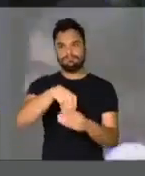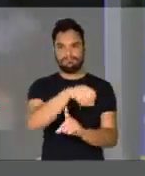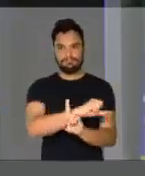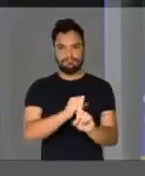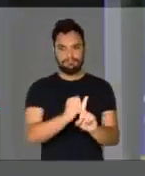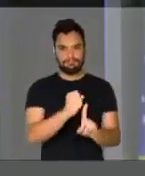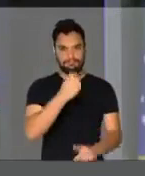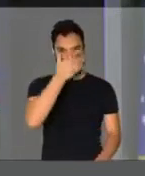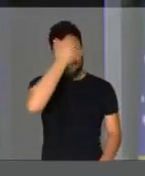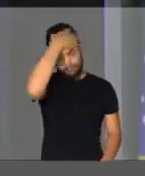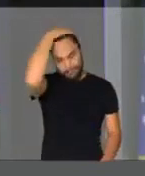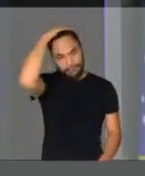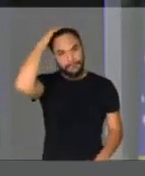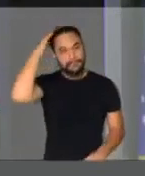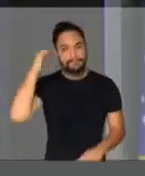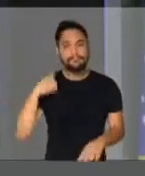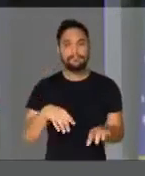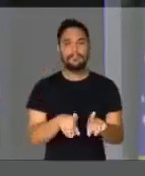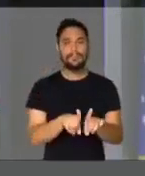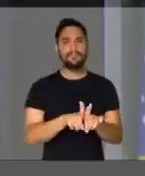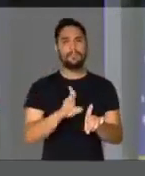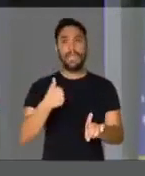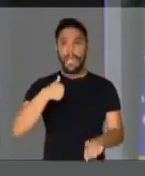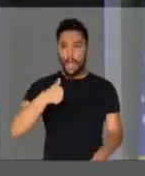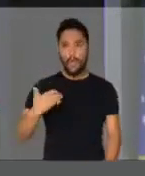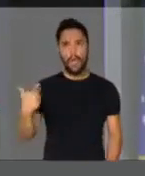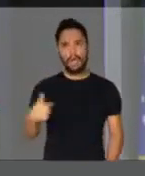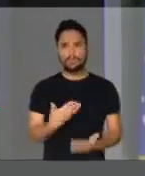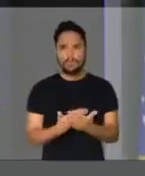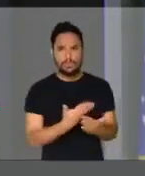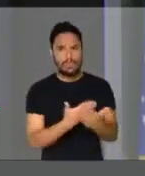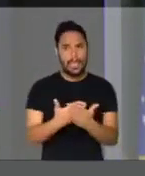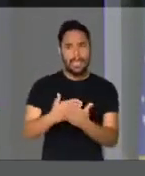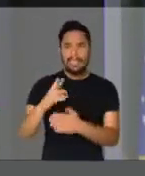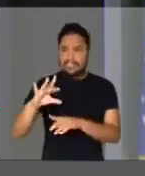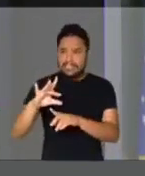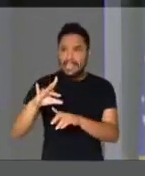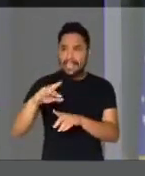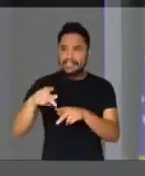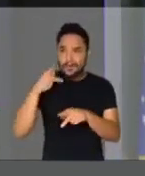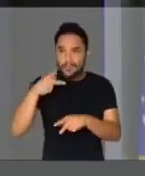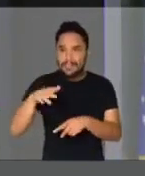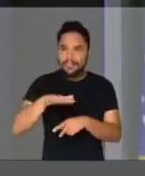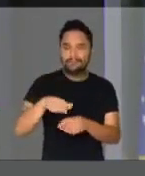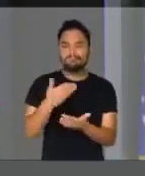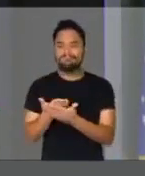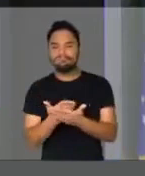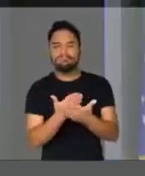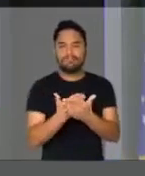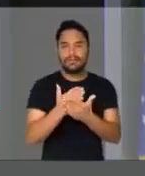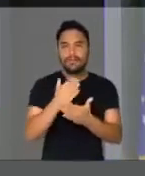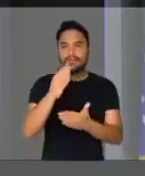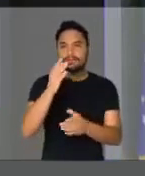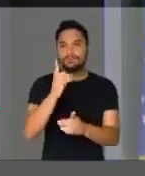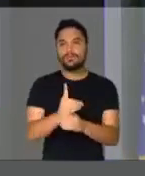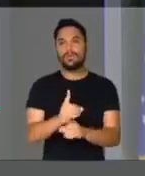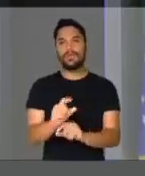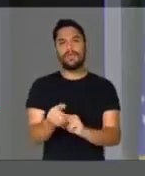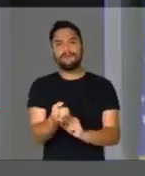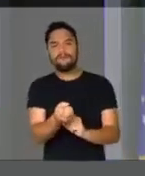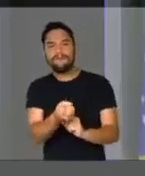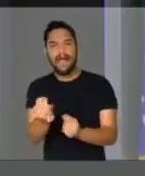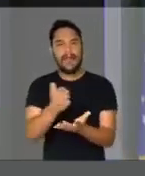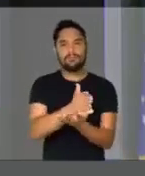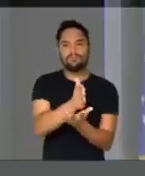sociais. Foi estudando, senhor presidente, as ciências políticas que me surpreendi com os mais variados meios